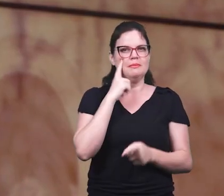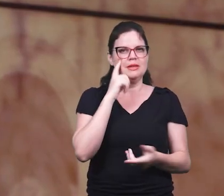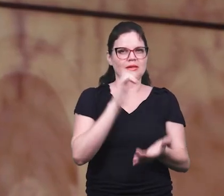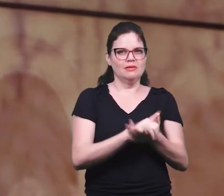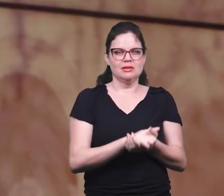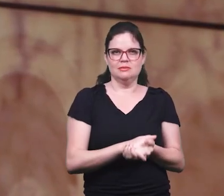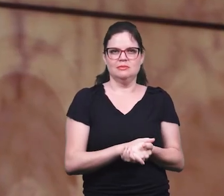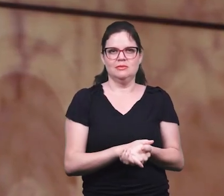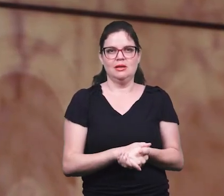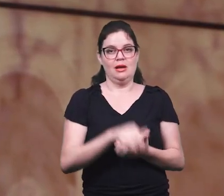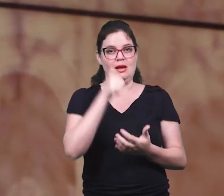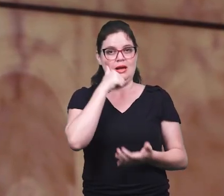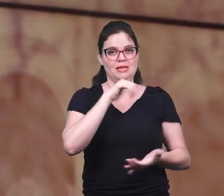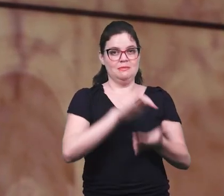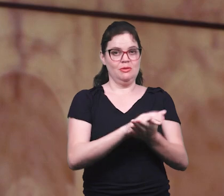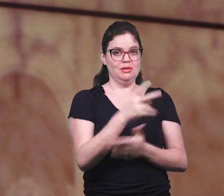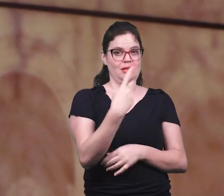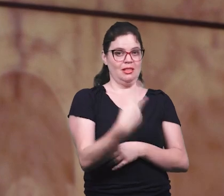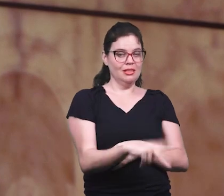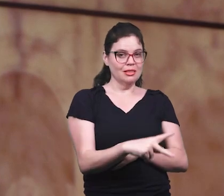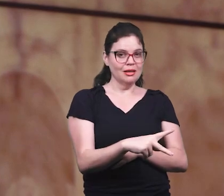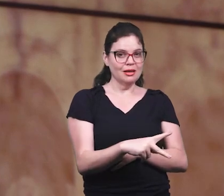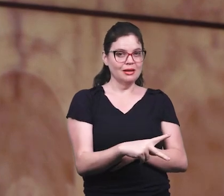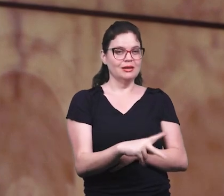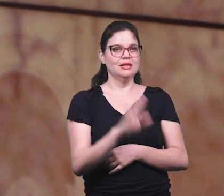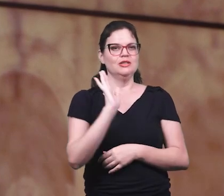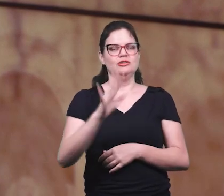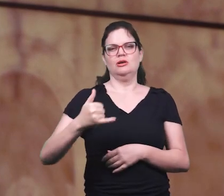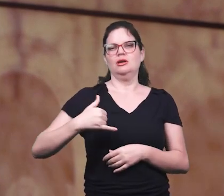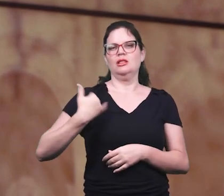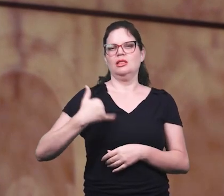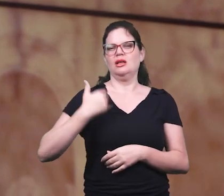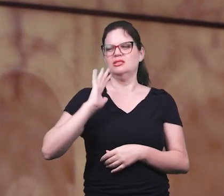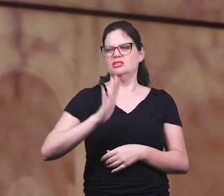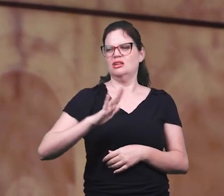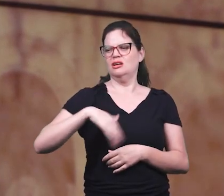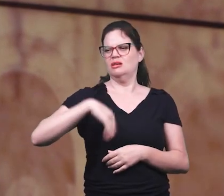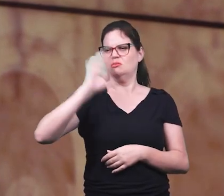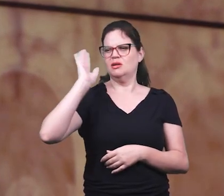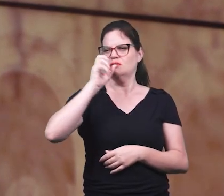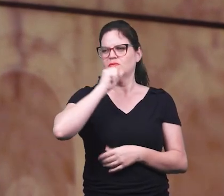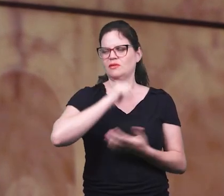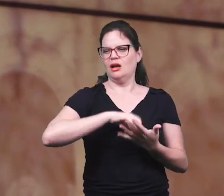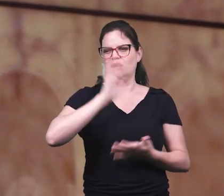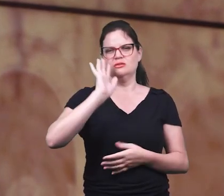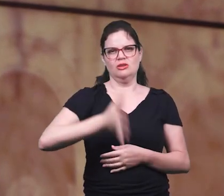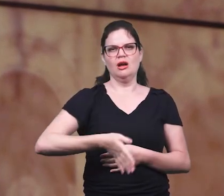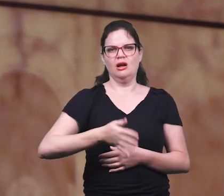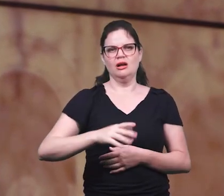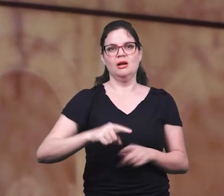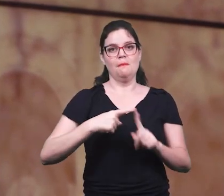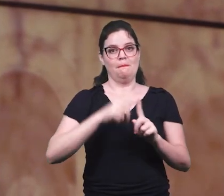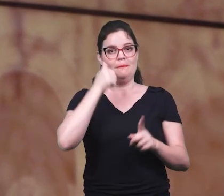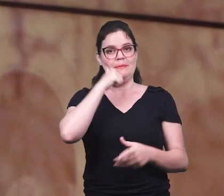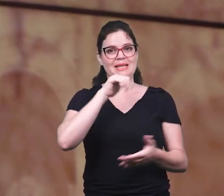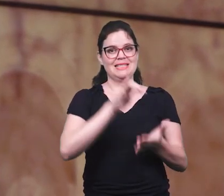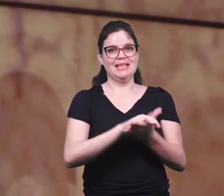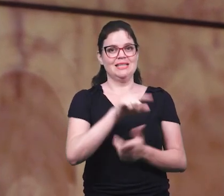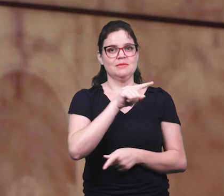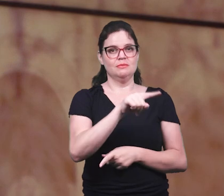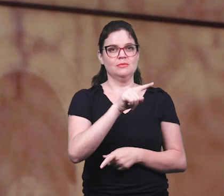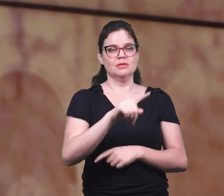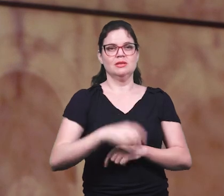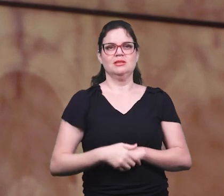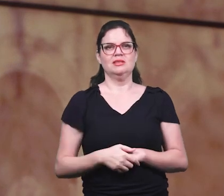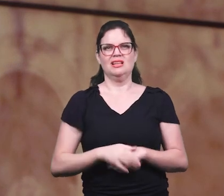pensava em casamento, certo? A esposa dele, ele casou já na idade já também, assim, para a época, uma idade avançada, mas a esposa era um